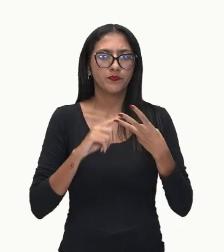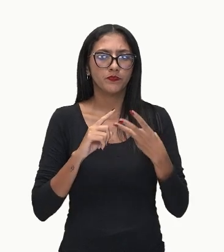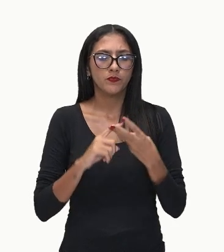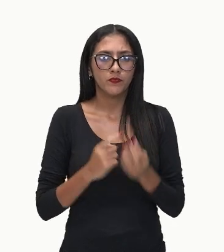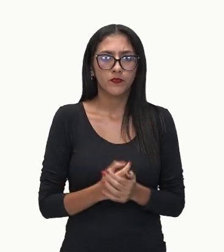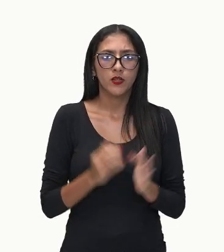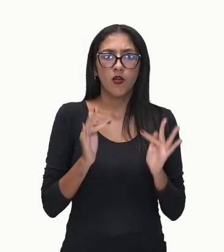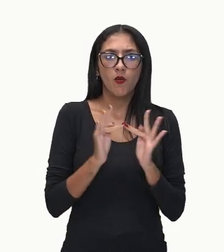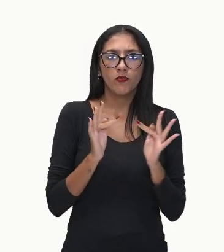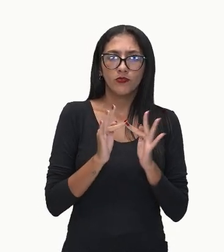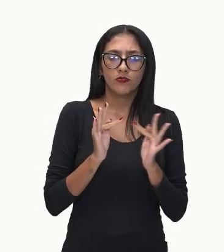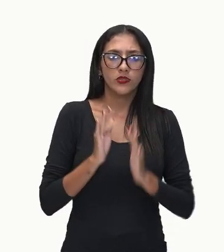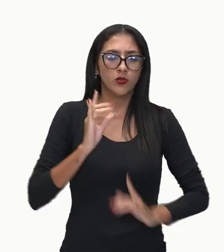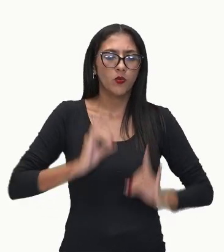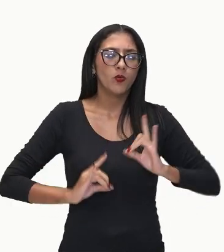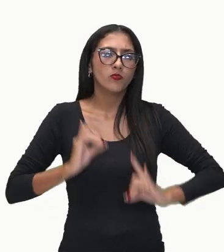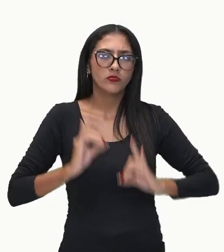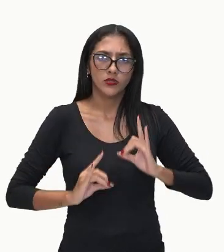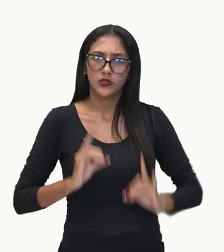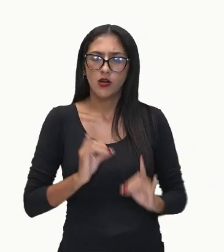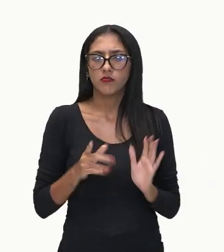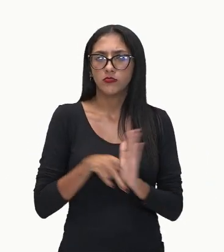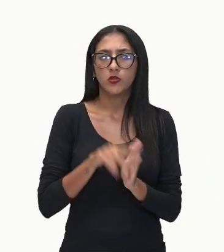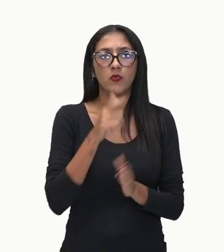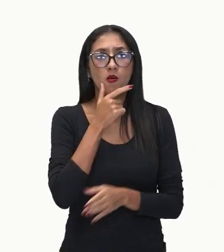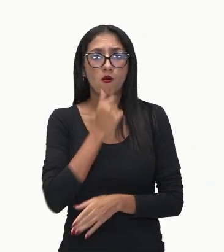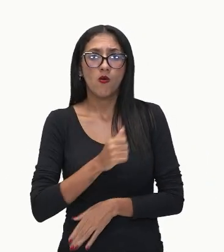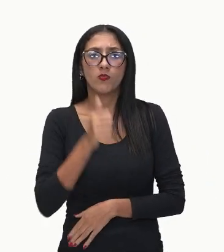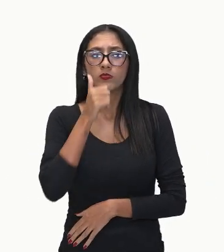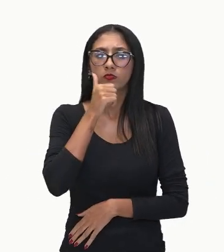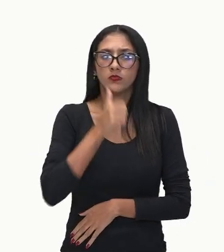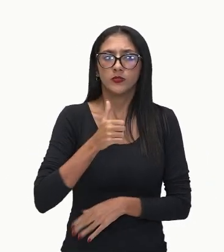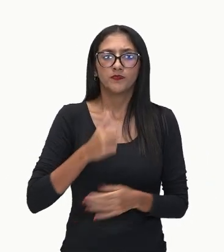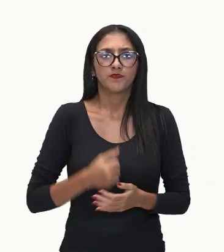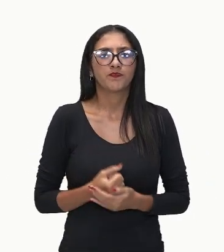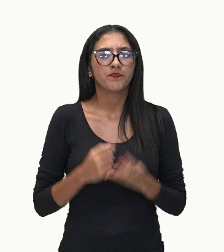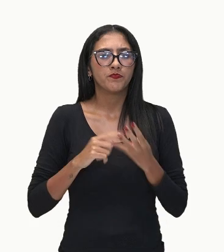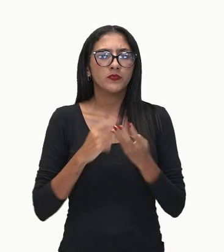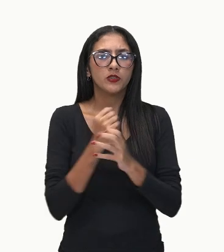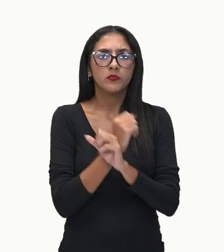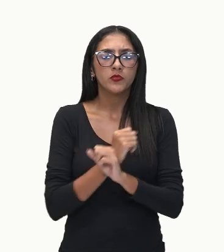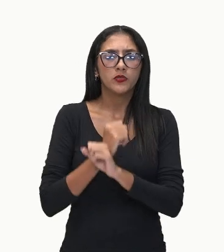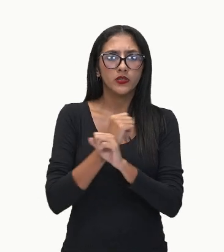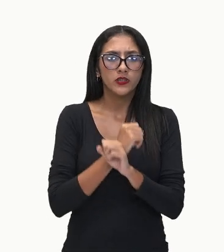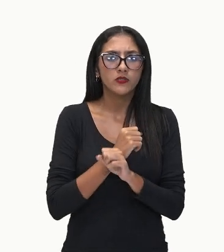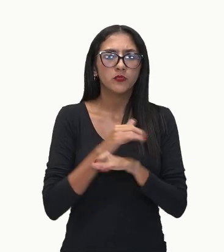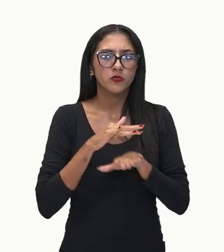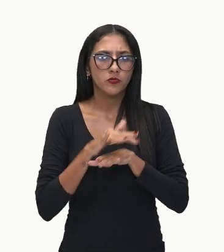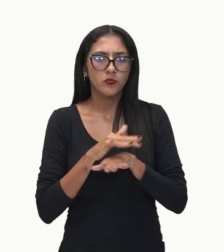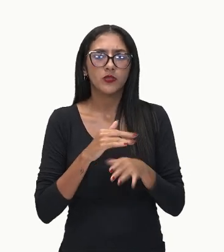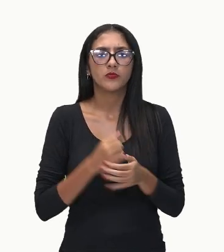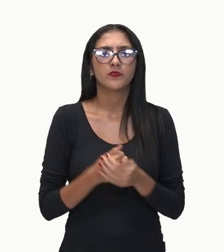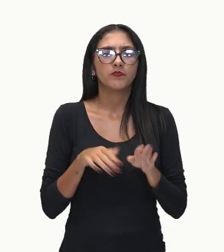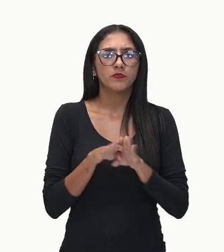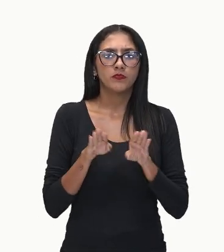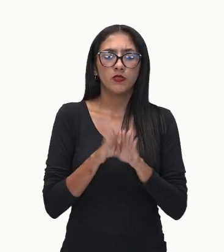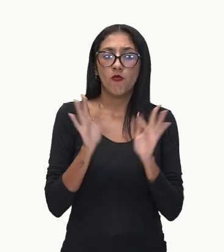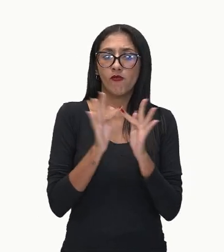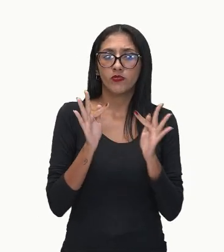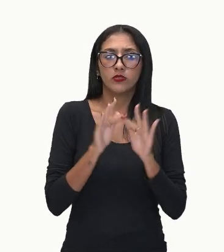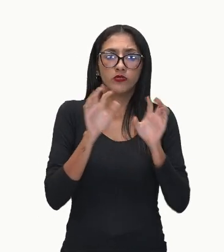hormônios sexuais, tanto o masculino como o feminino, proteção mecânica, função